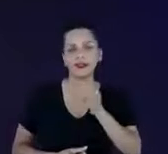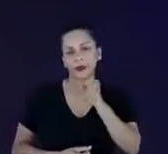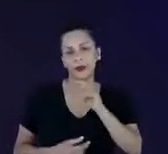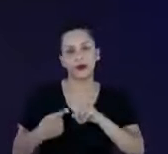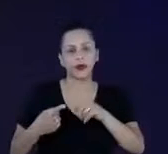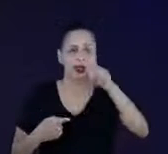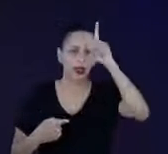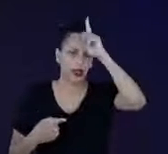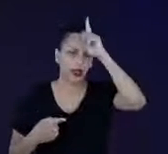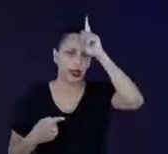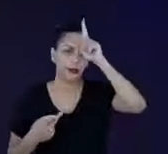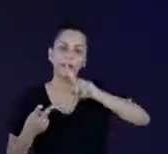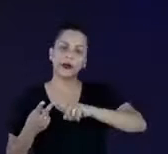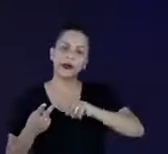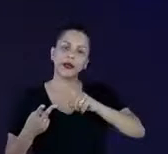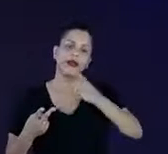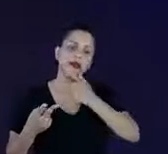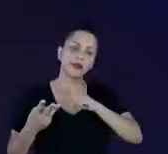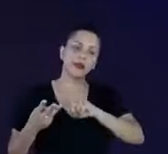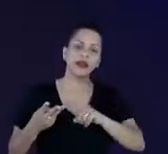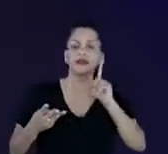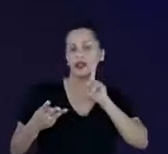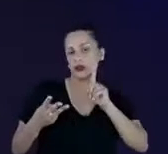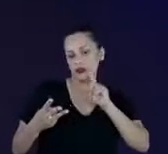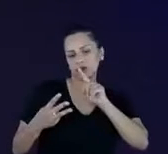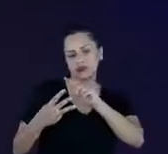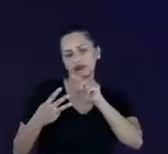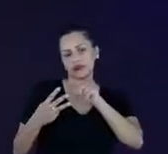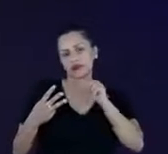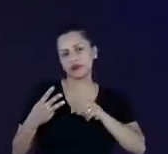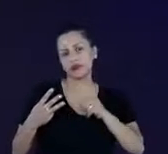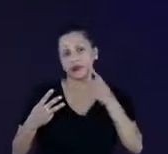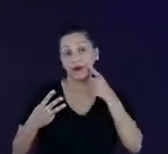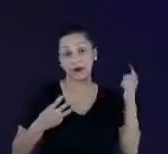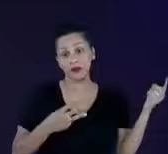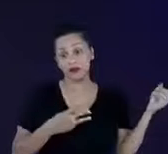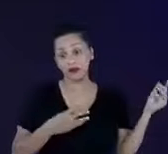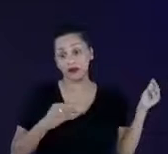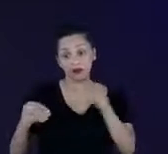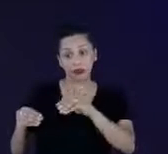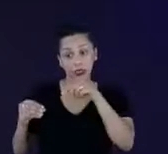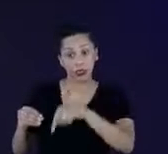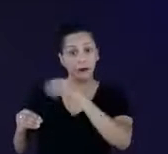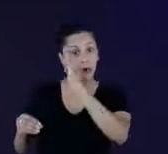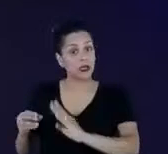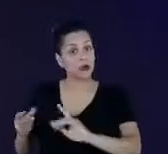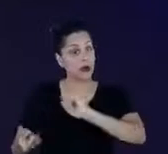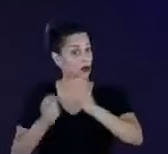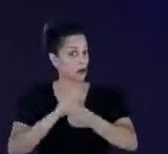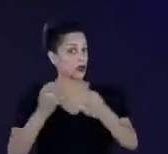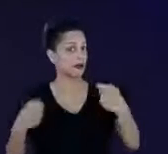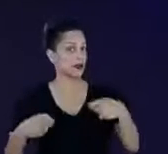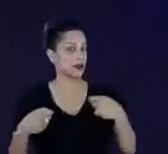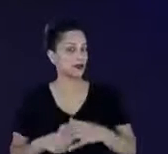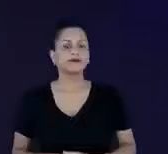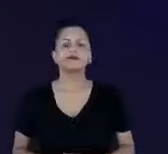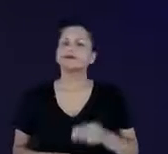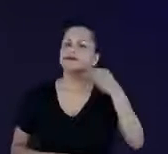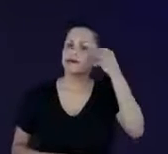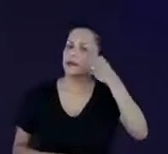um exemplo dos Estados Unidos algo que vem e a gente tem que adaptar para cá né a sua experiência nos diversos